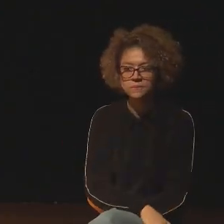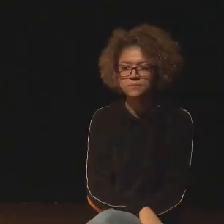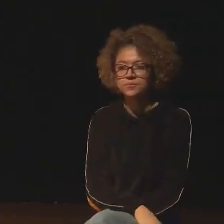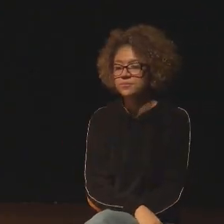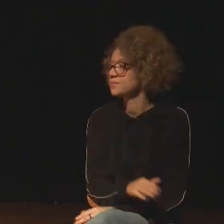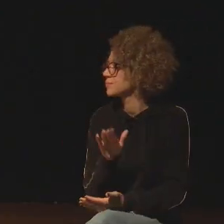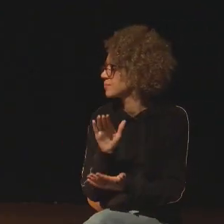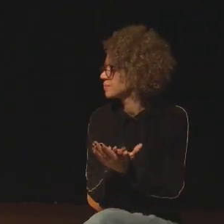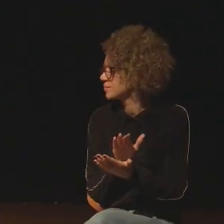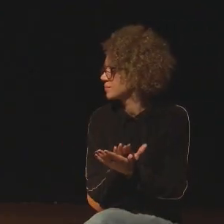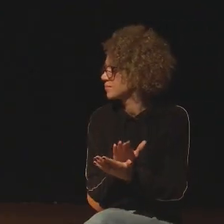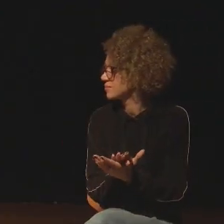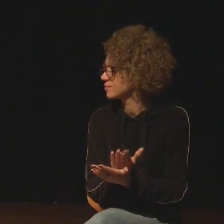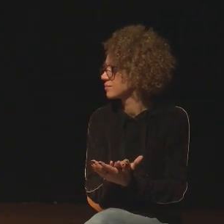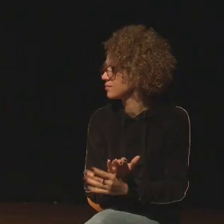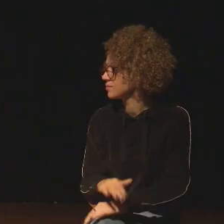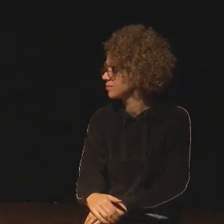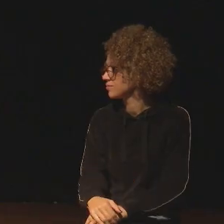Obrigada.